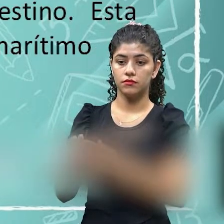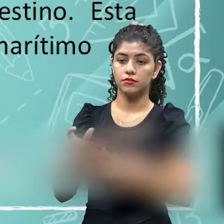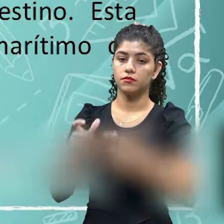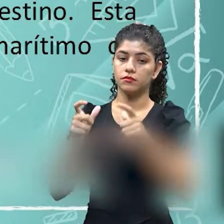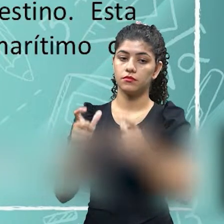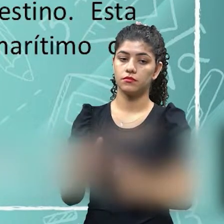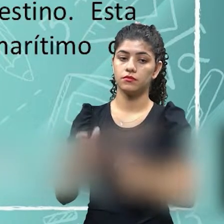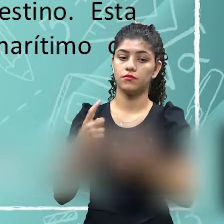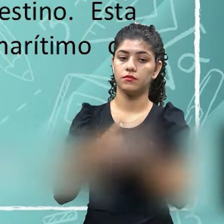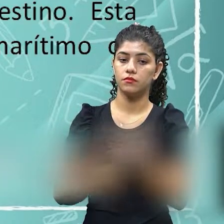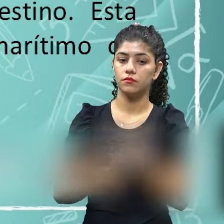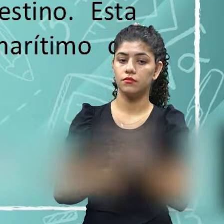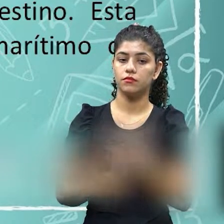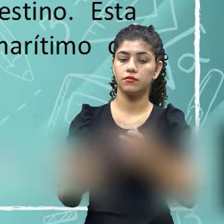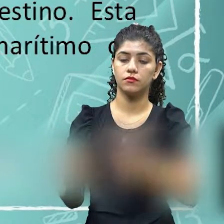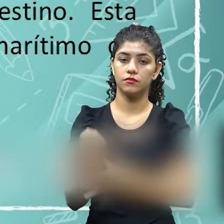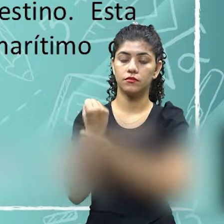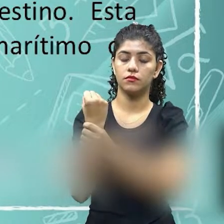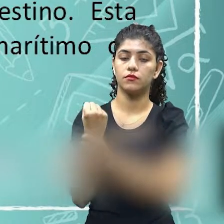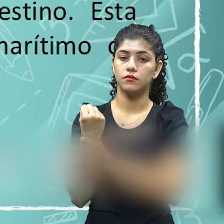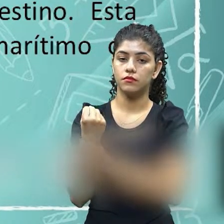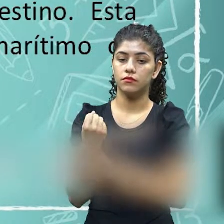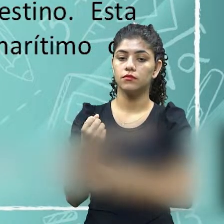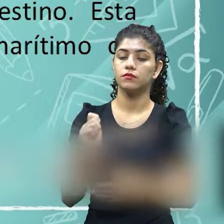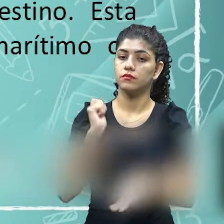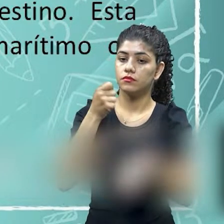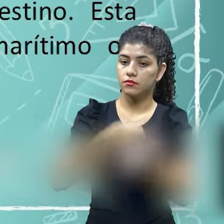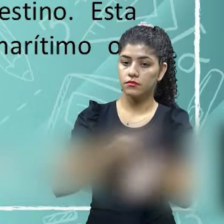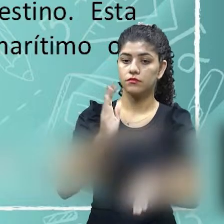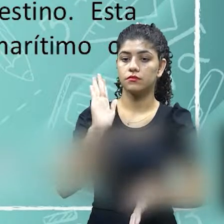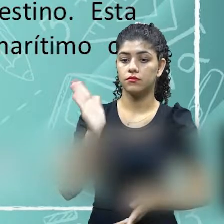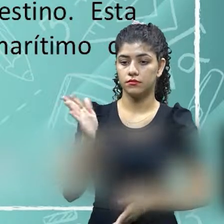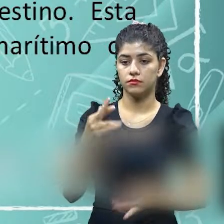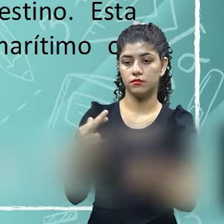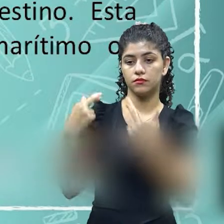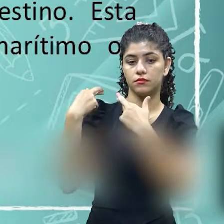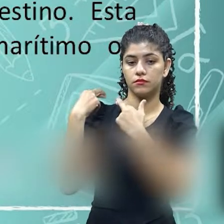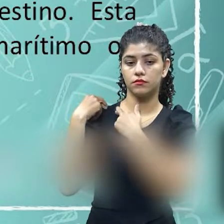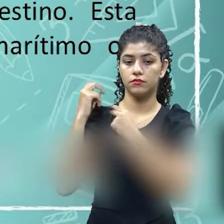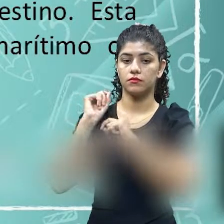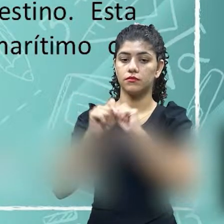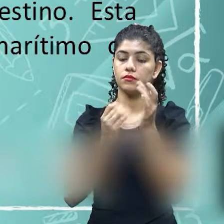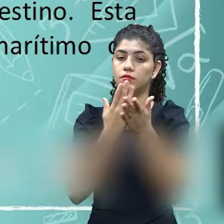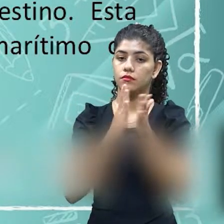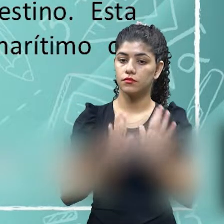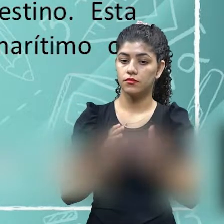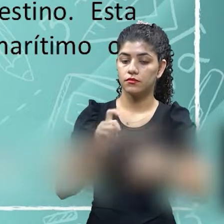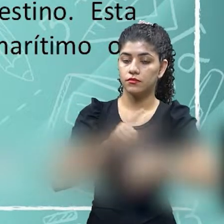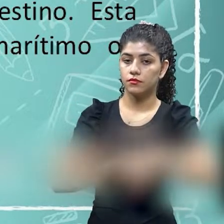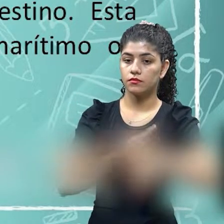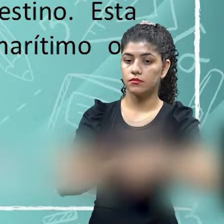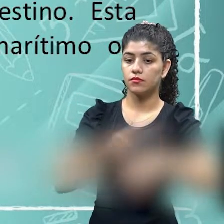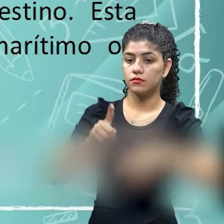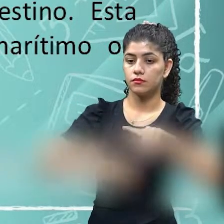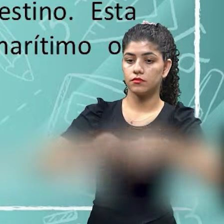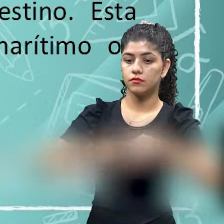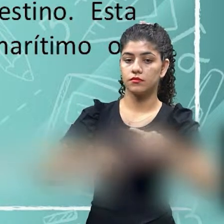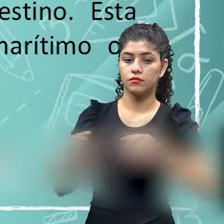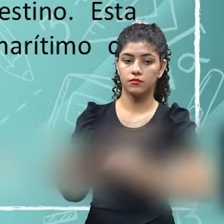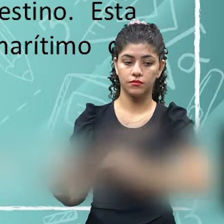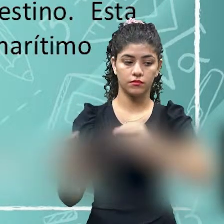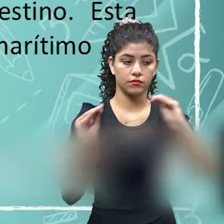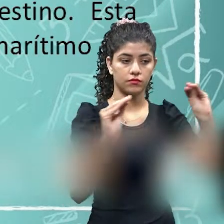com frete e seguro pagos. As responsabilidades do exportador cessam no momento em que um produto cruza